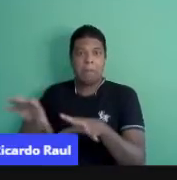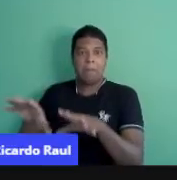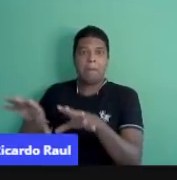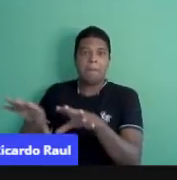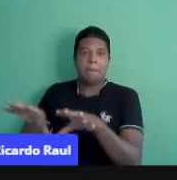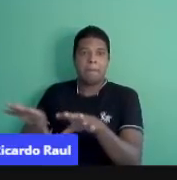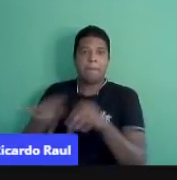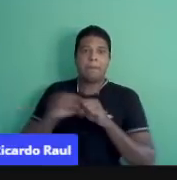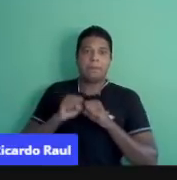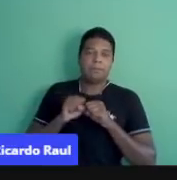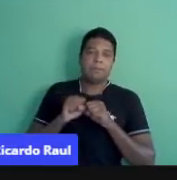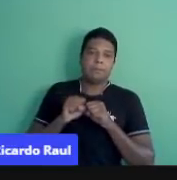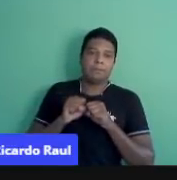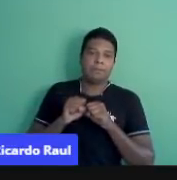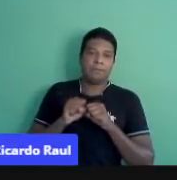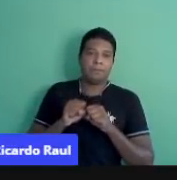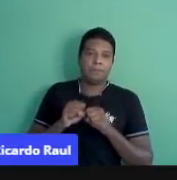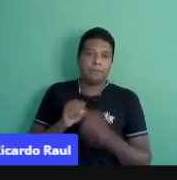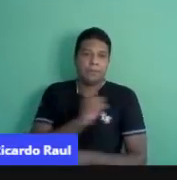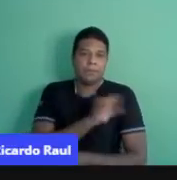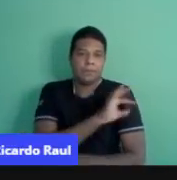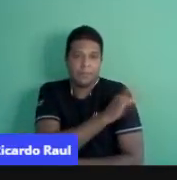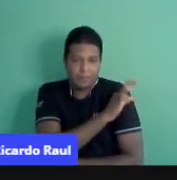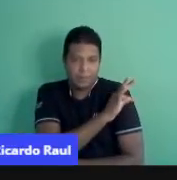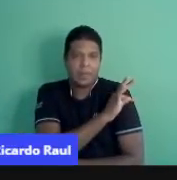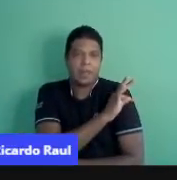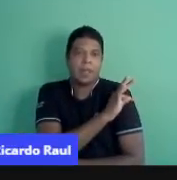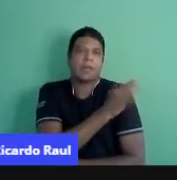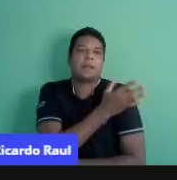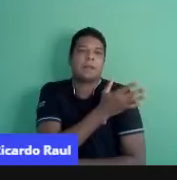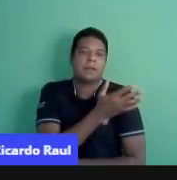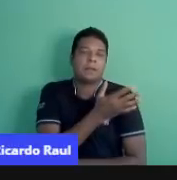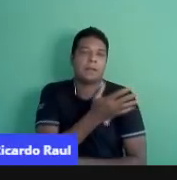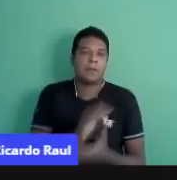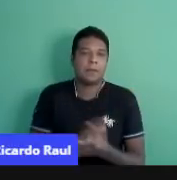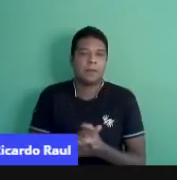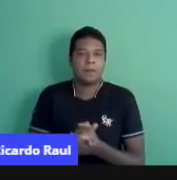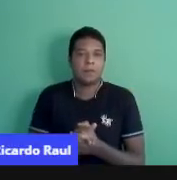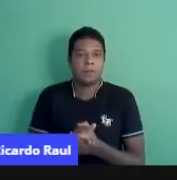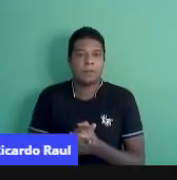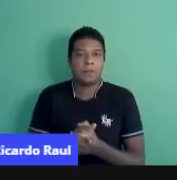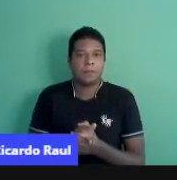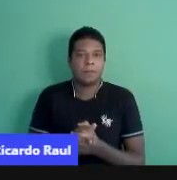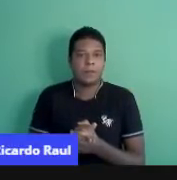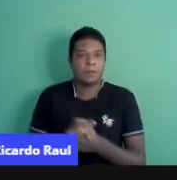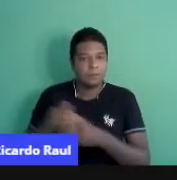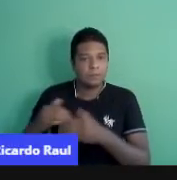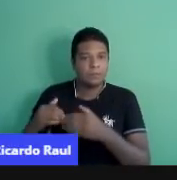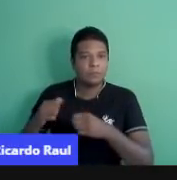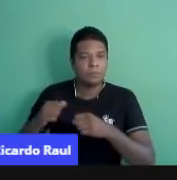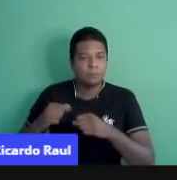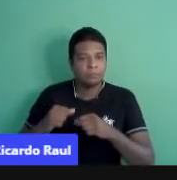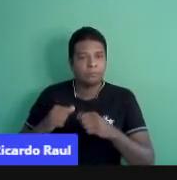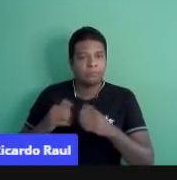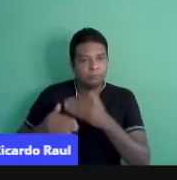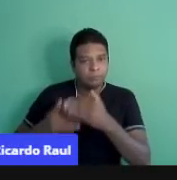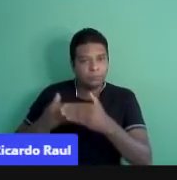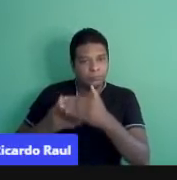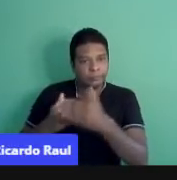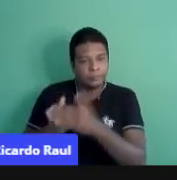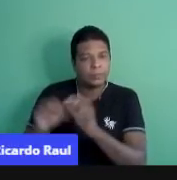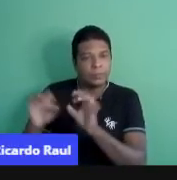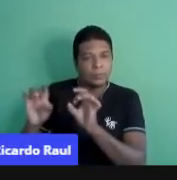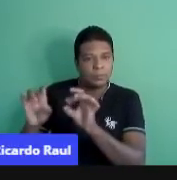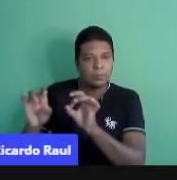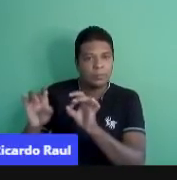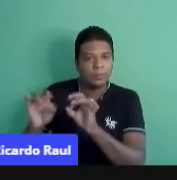técnicas e mais técnicas para gerar um produto que tinha uma especificidade de